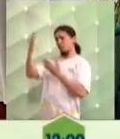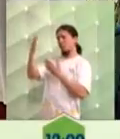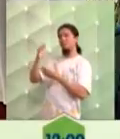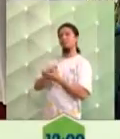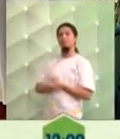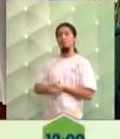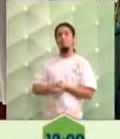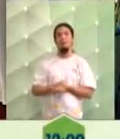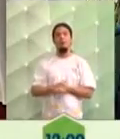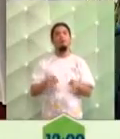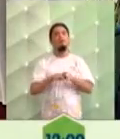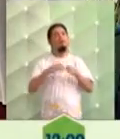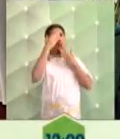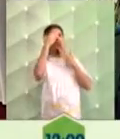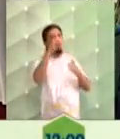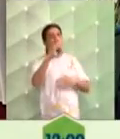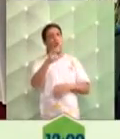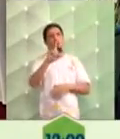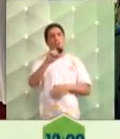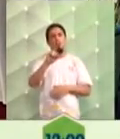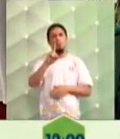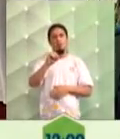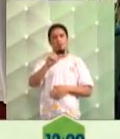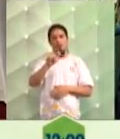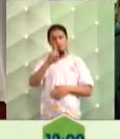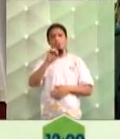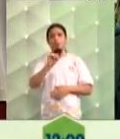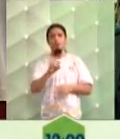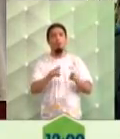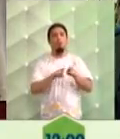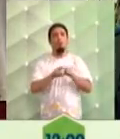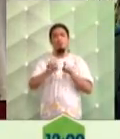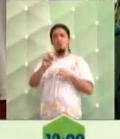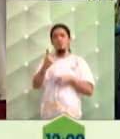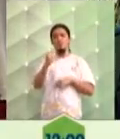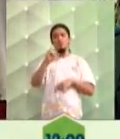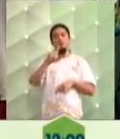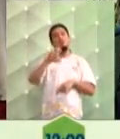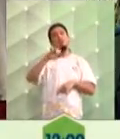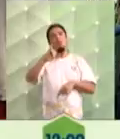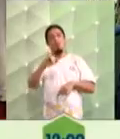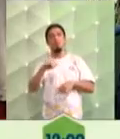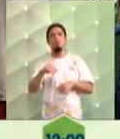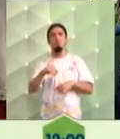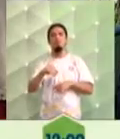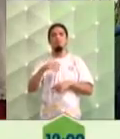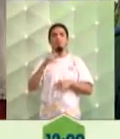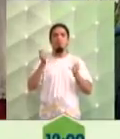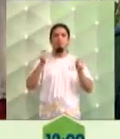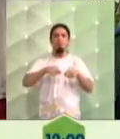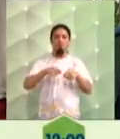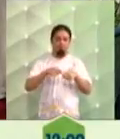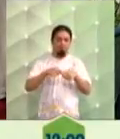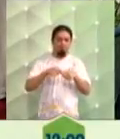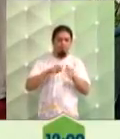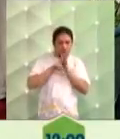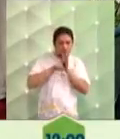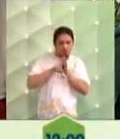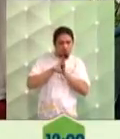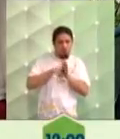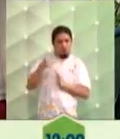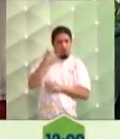Muito obrigada ali o Clodoaldo e a Shirley Assis, que já está fazendo ali a captação de todas as informações para poder mandar para o pessoal lá da Cefaz. Obrigada,